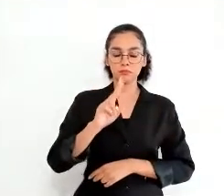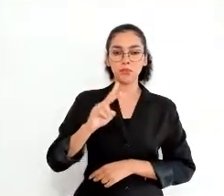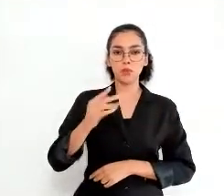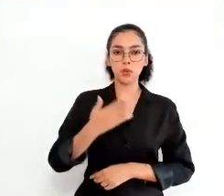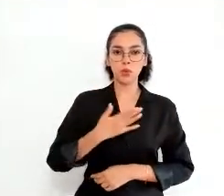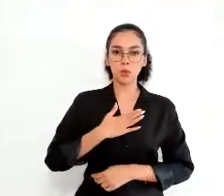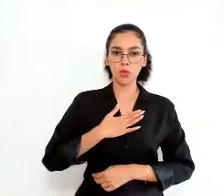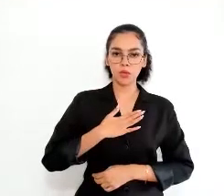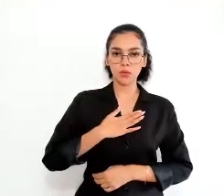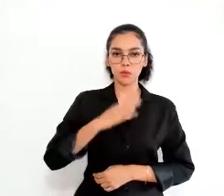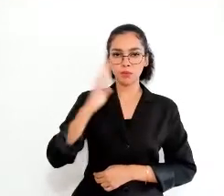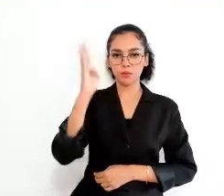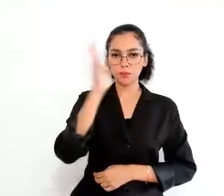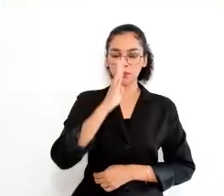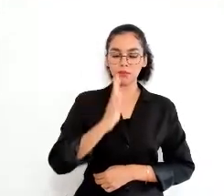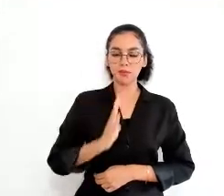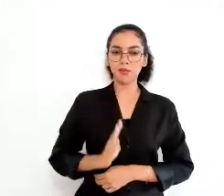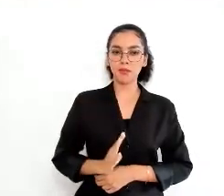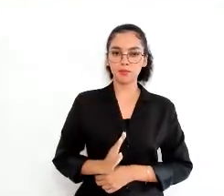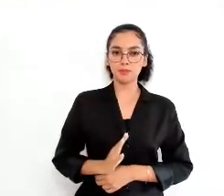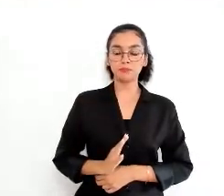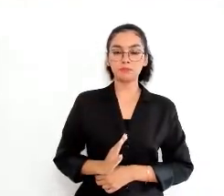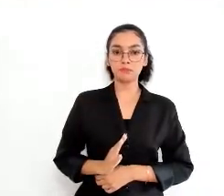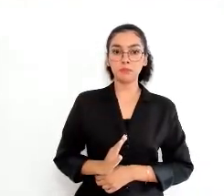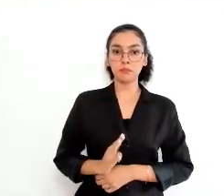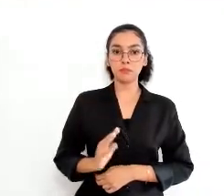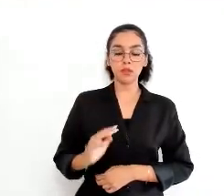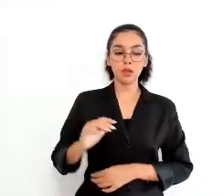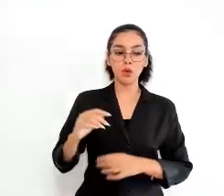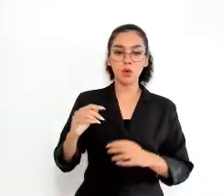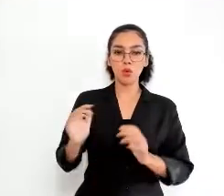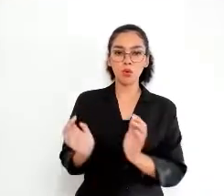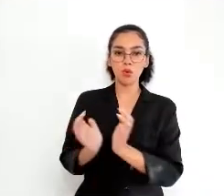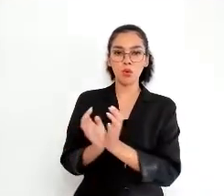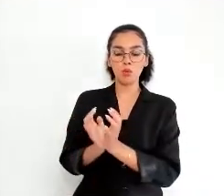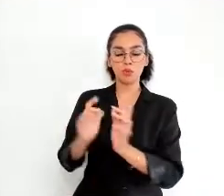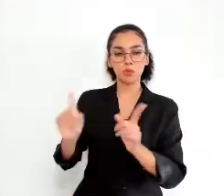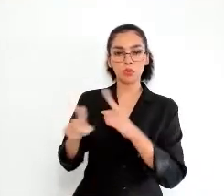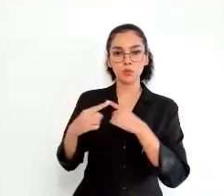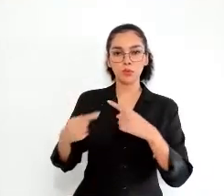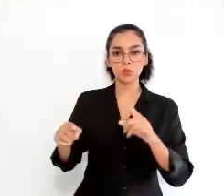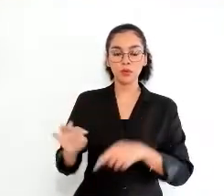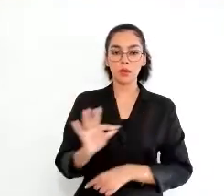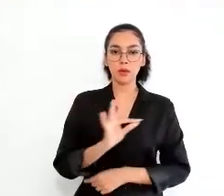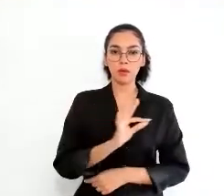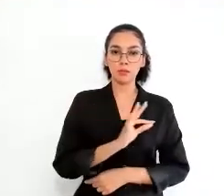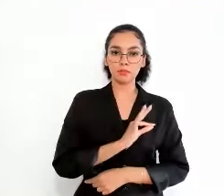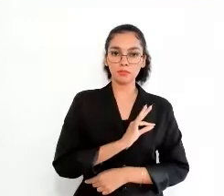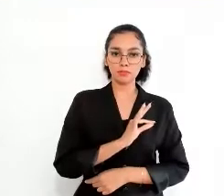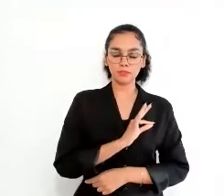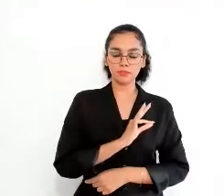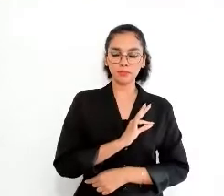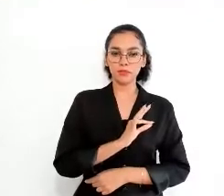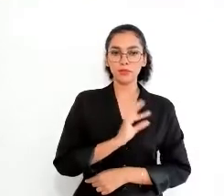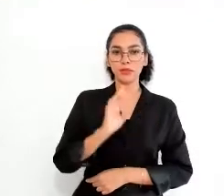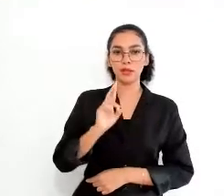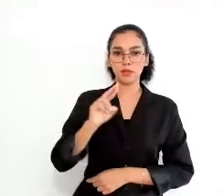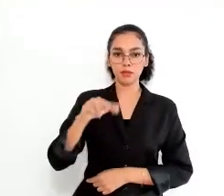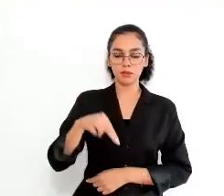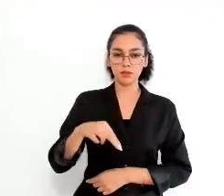Brasileiro, que será executado pelo Quarteto de Música da Polícia Militar do Estado do Rio Grande do Norte.